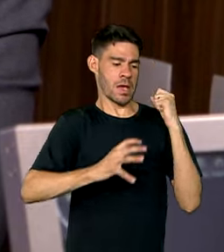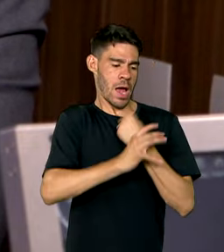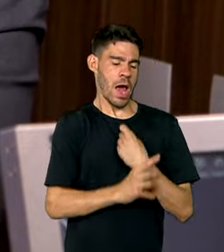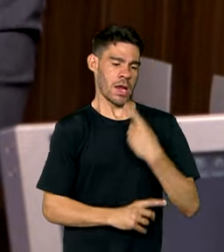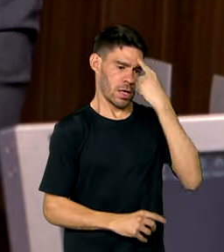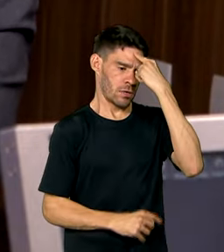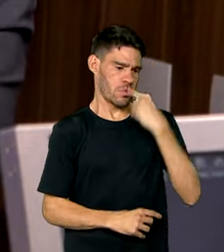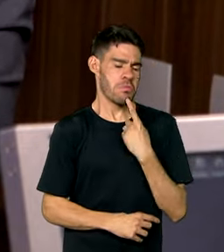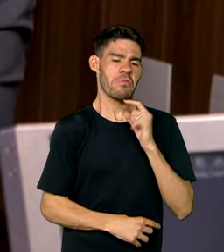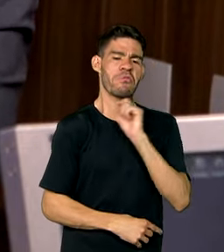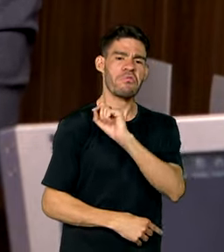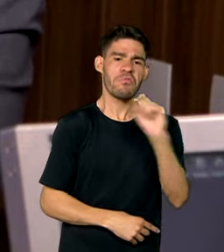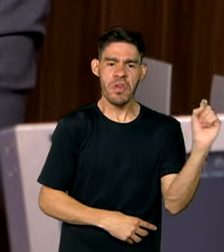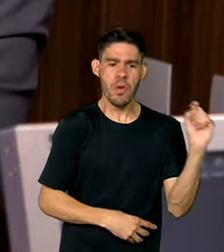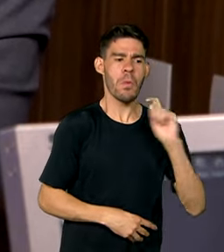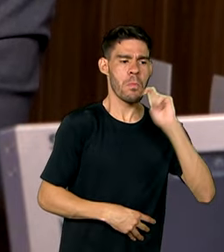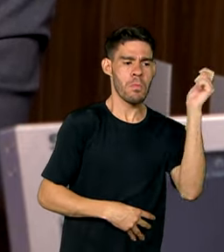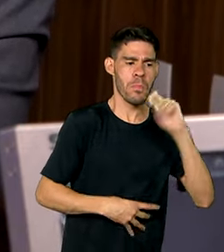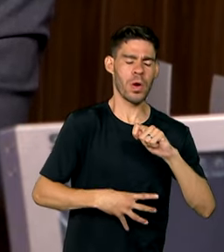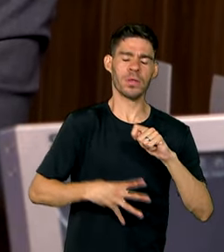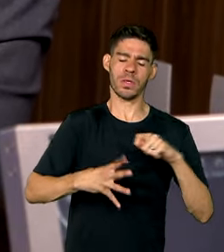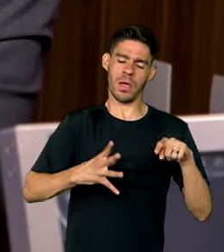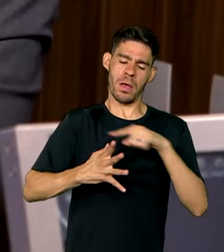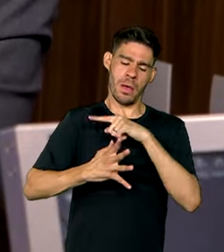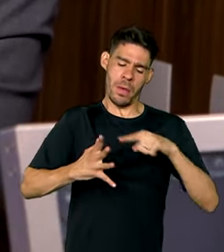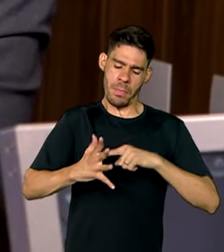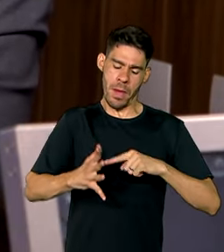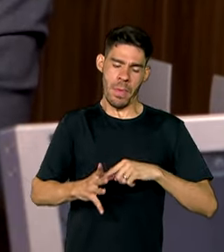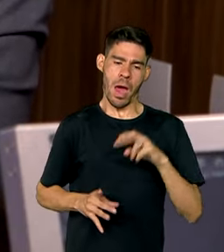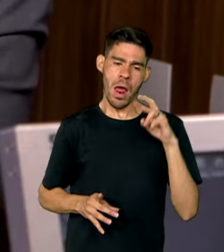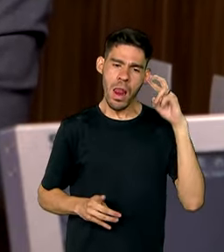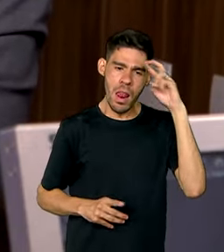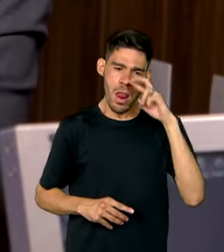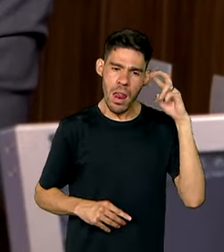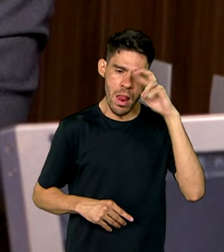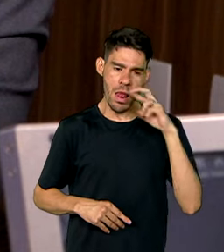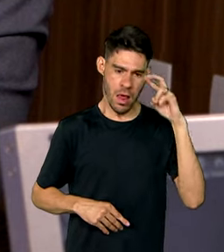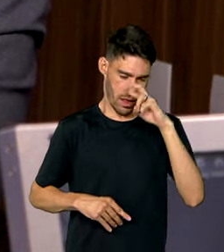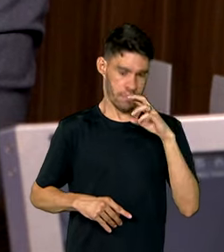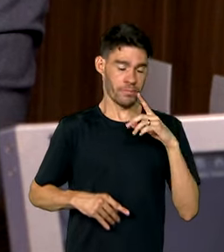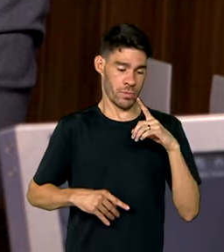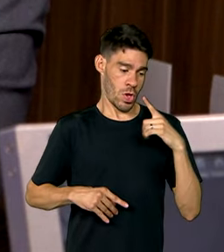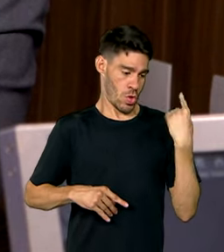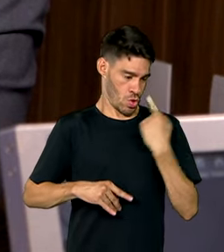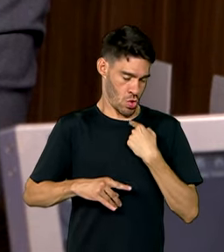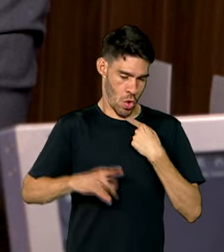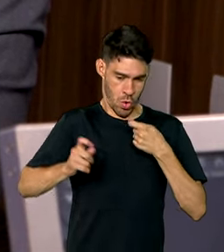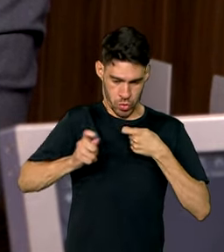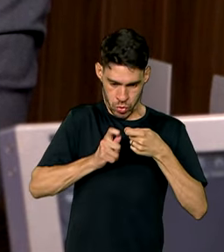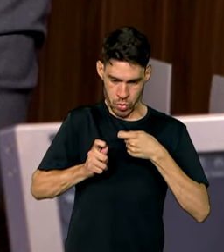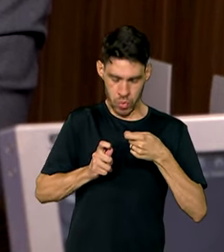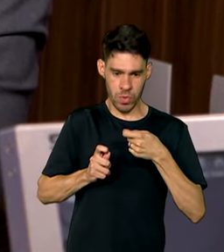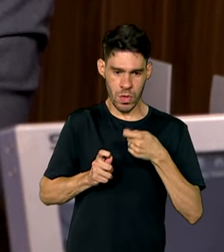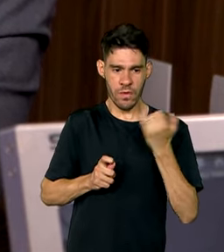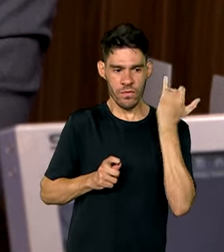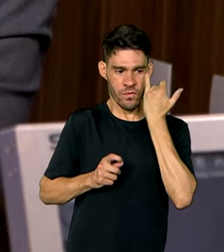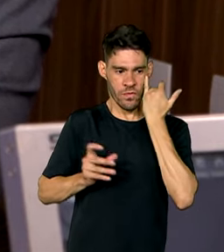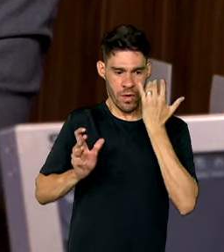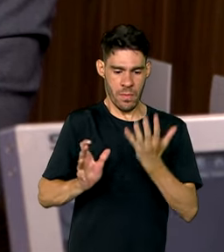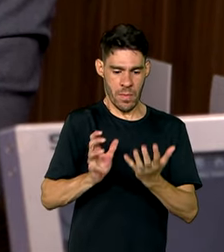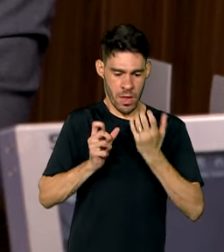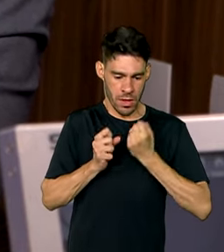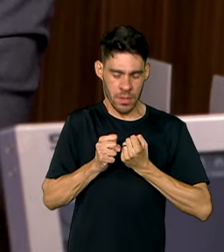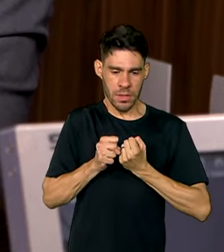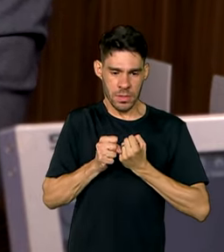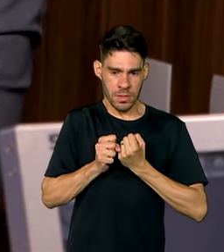perfil desses apostadores e monitore no tempo esses apostadores. Nós, do lado do regulador, ao recebermos essas informações,